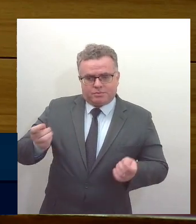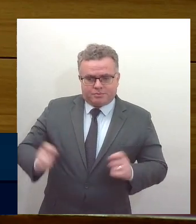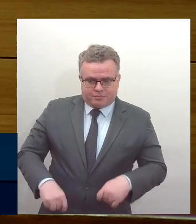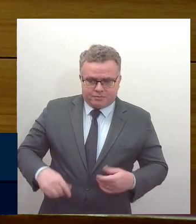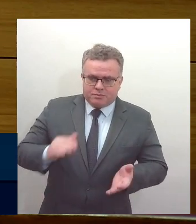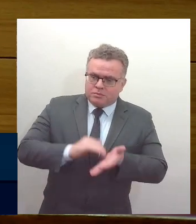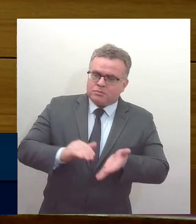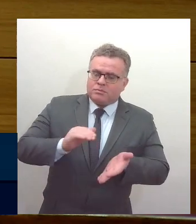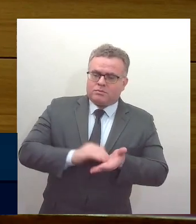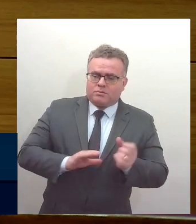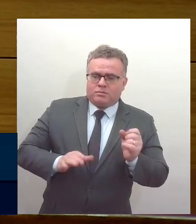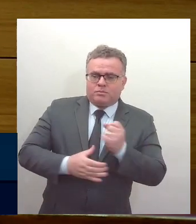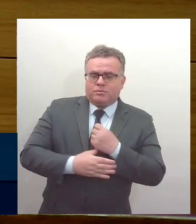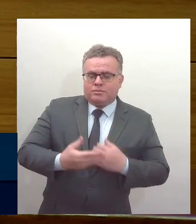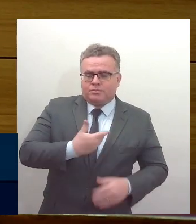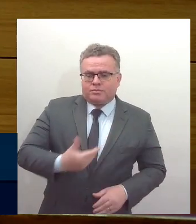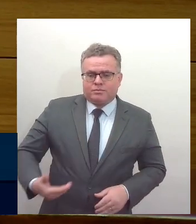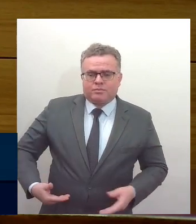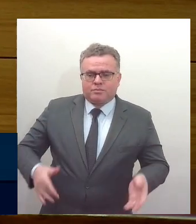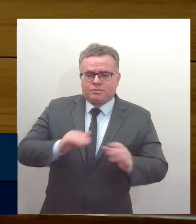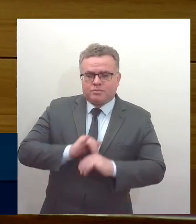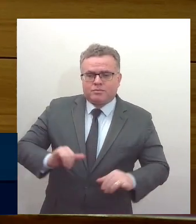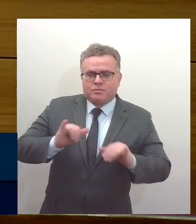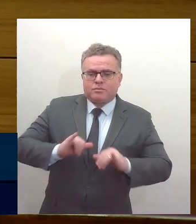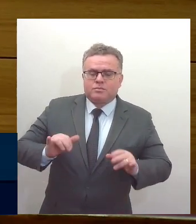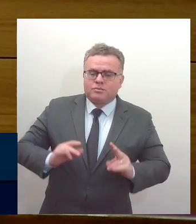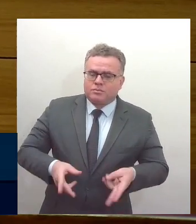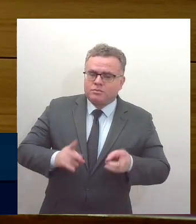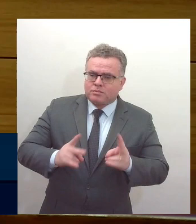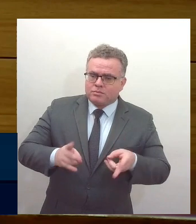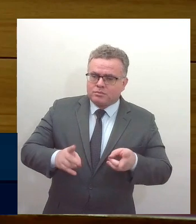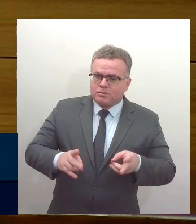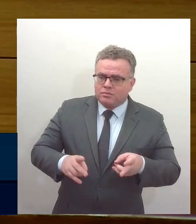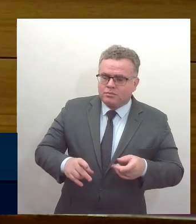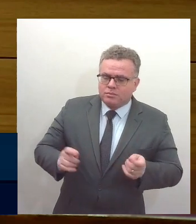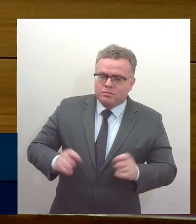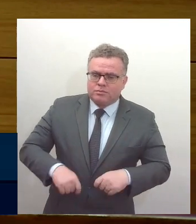de cooperação e convênios. Lido o expediente, senhor presidente.